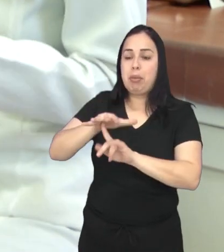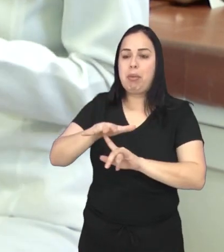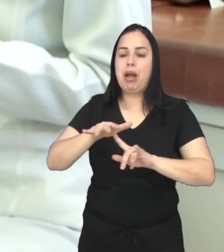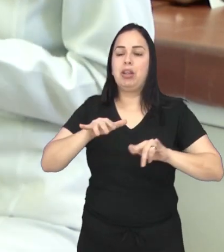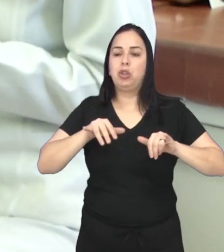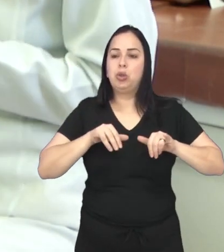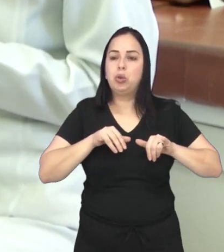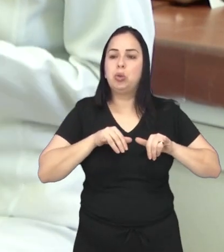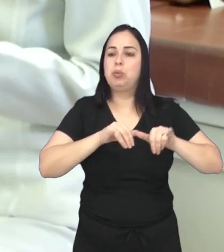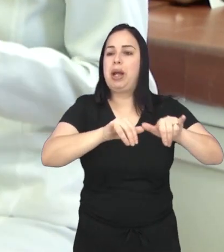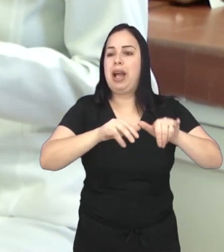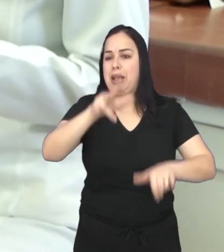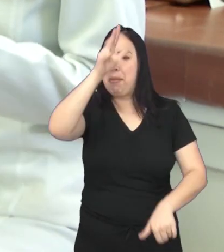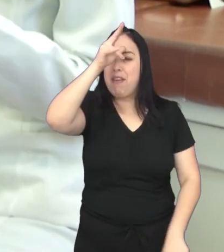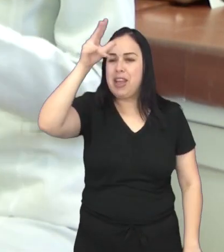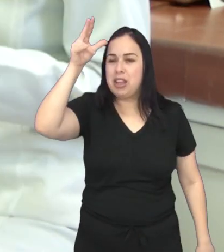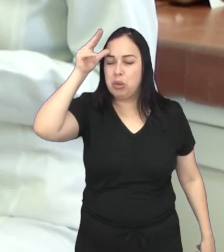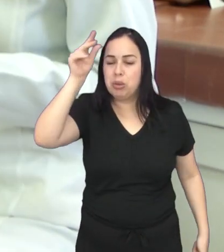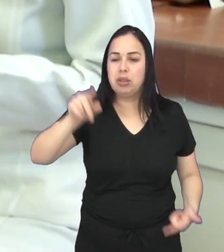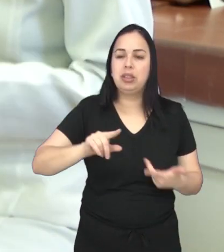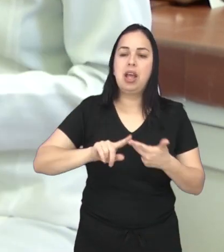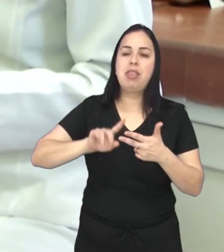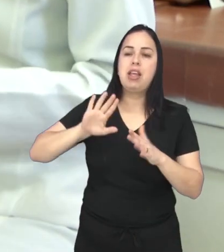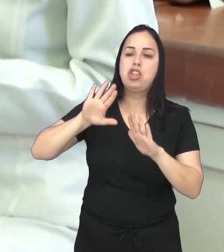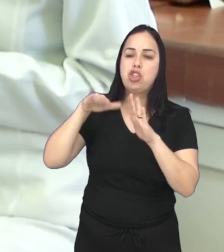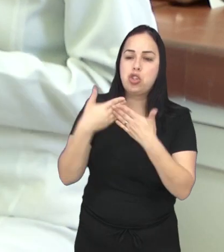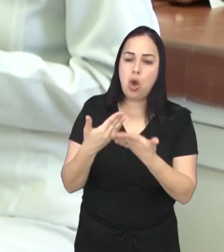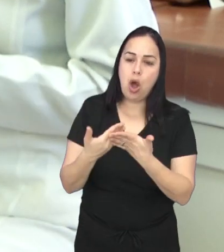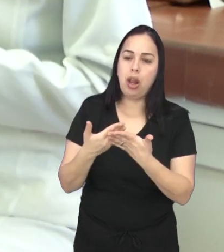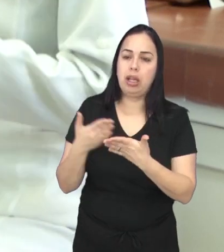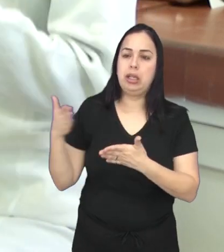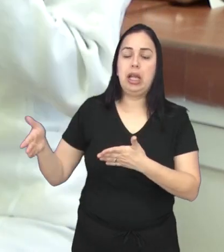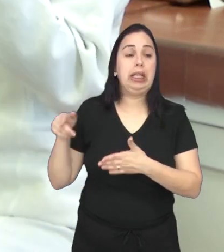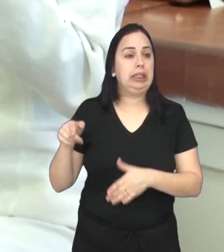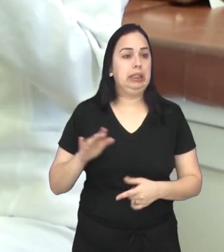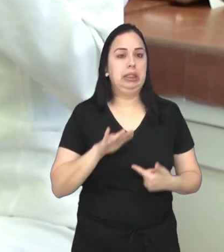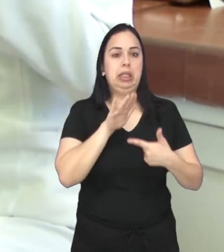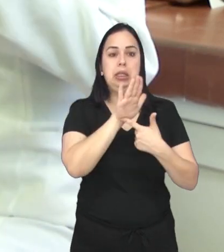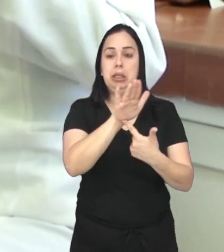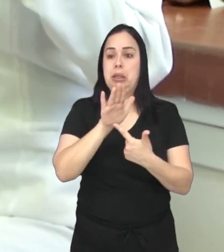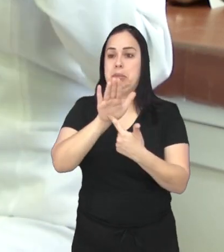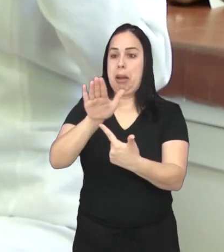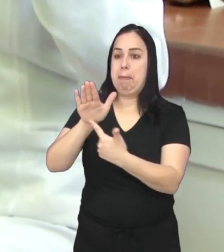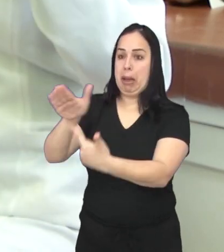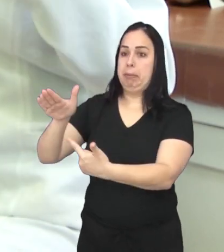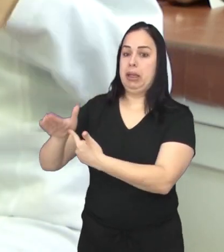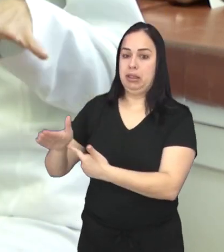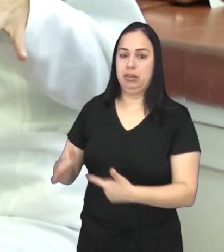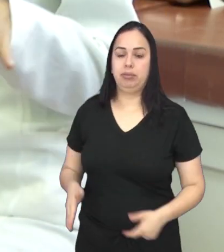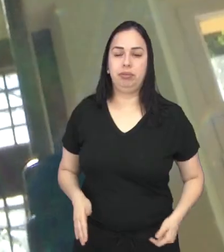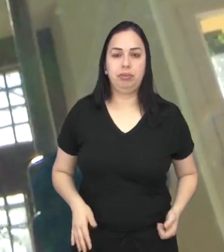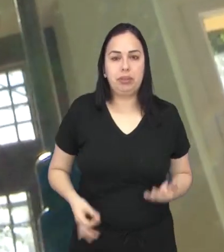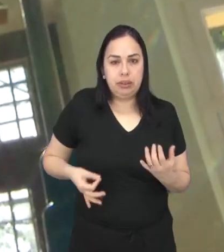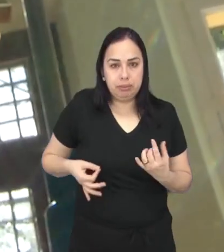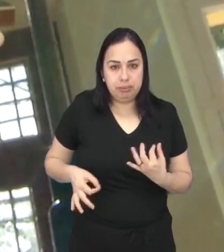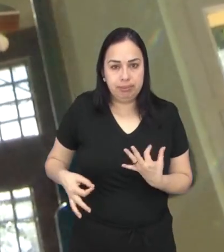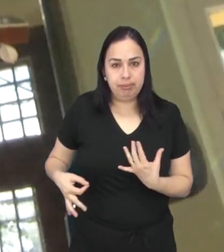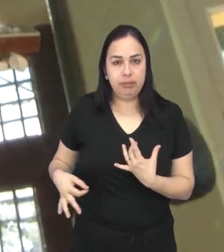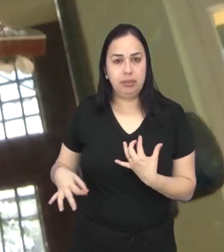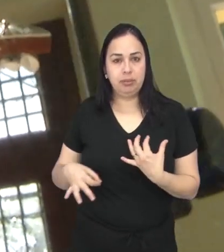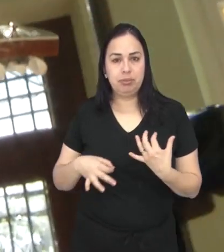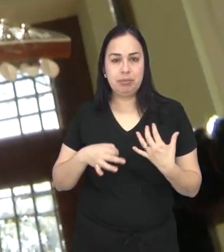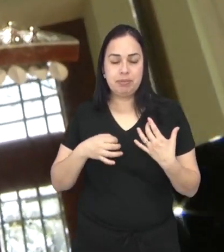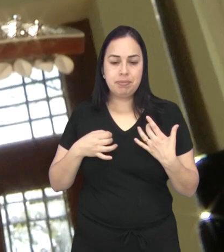para o mercado municipal, para as escolas, para as praças. E, enfim, ele era uma locomotiva, né?